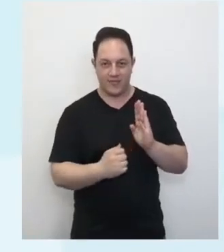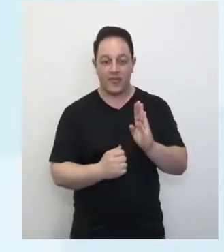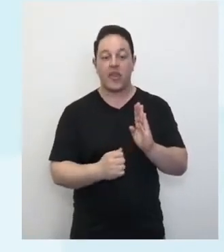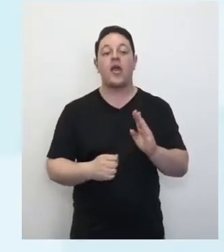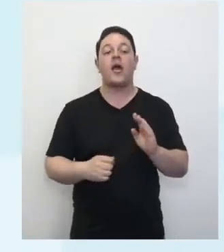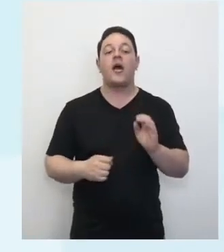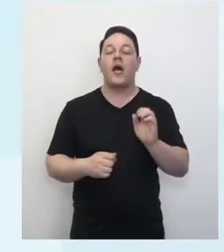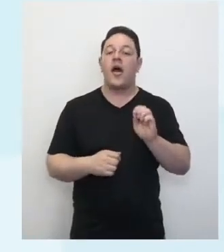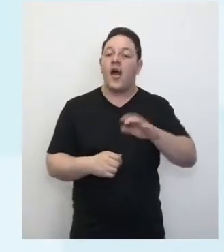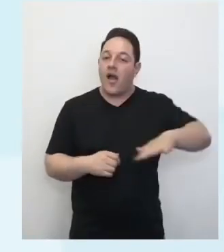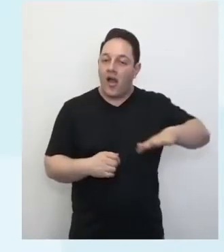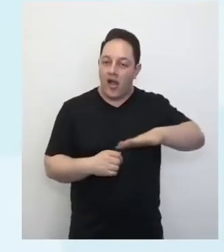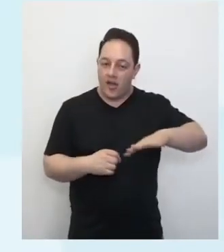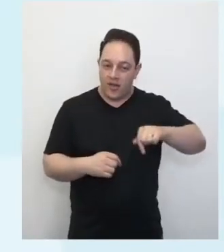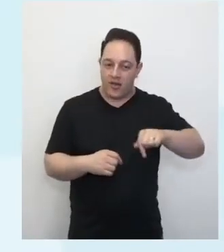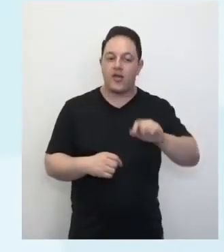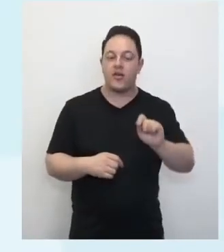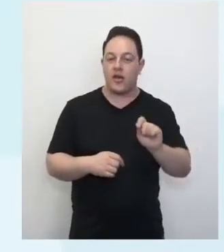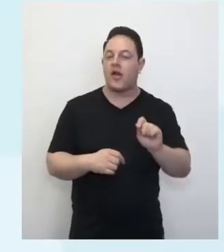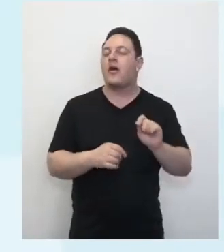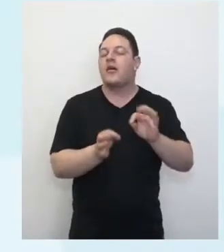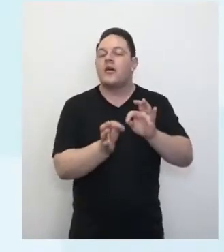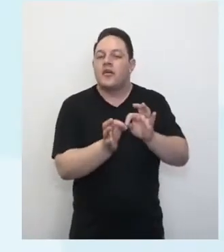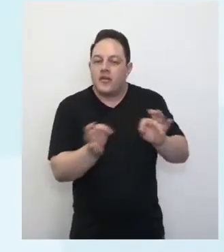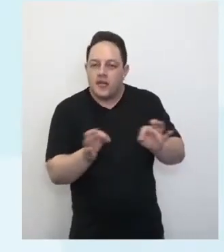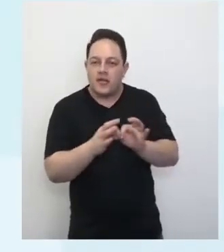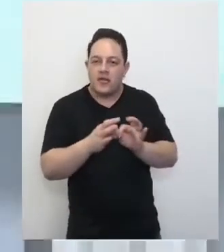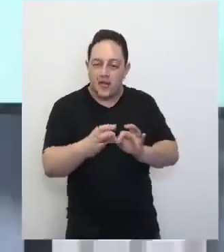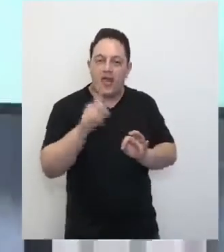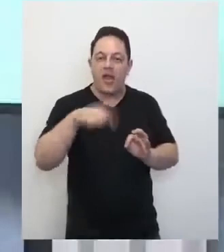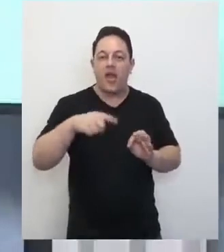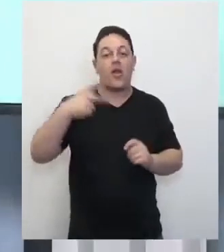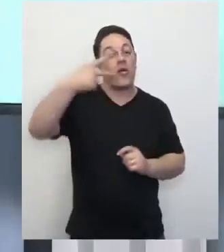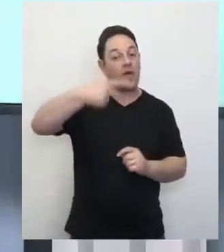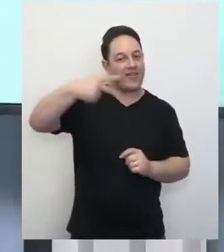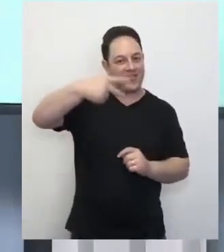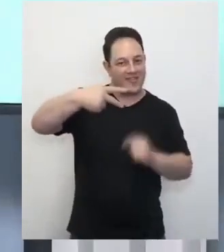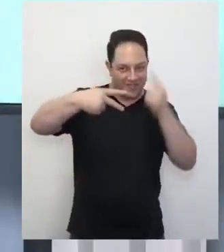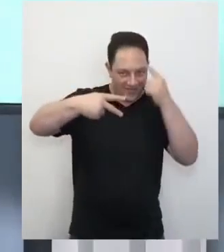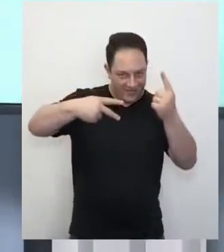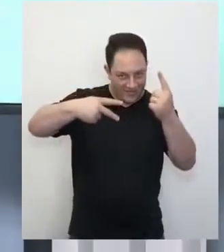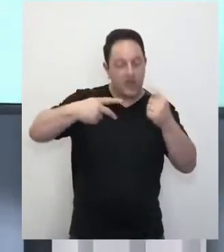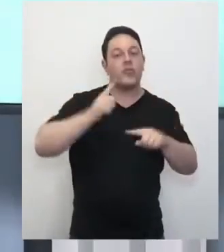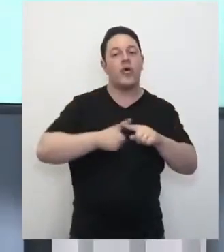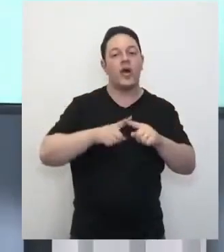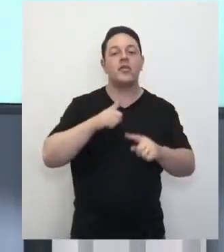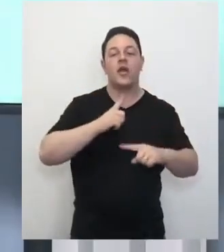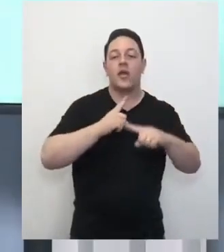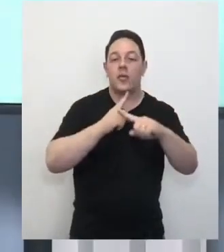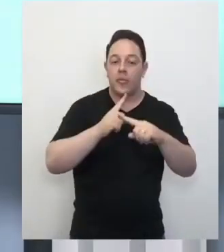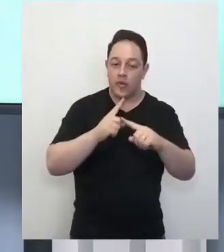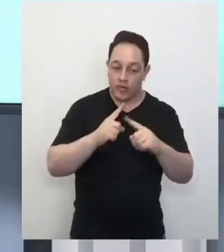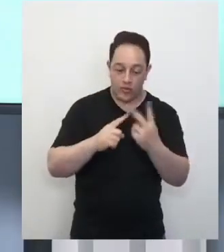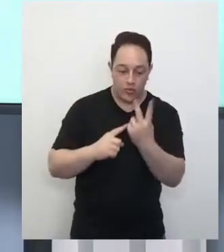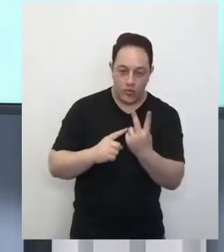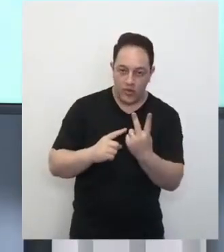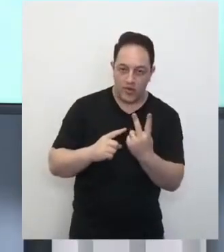bem área é uma medida ao quadrado porque eu estou multiplicando